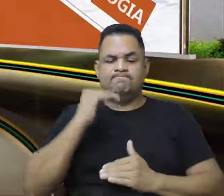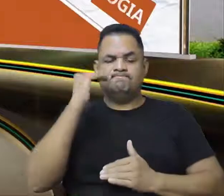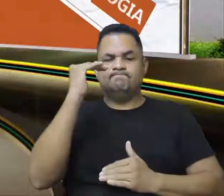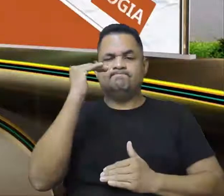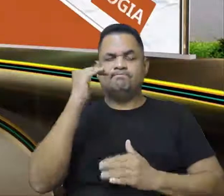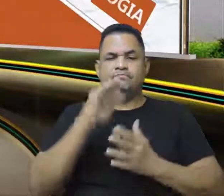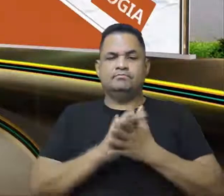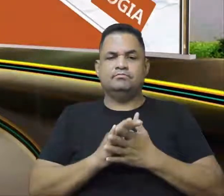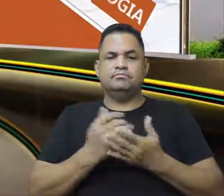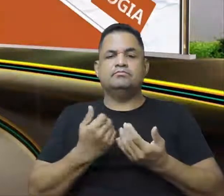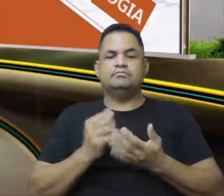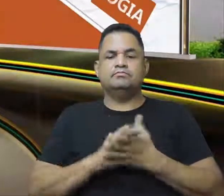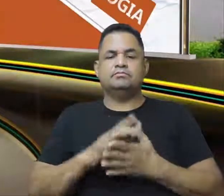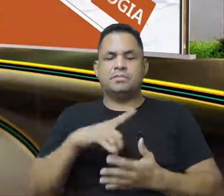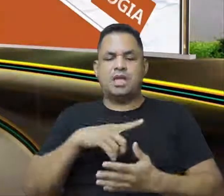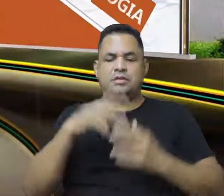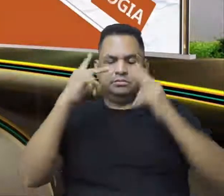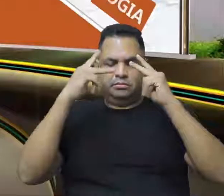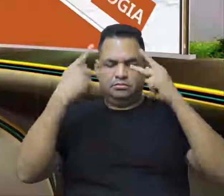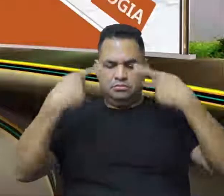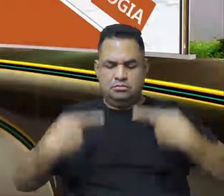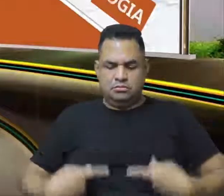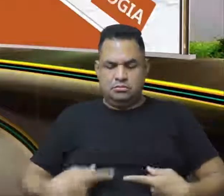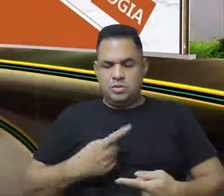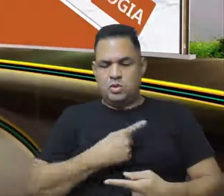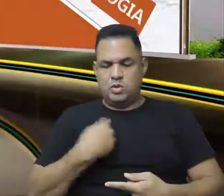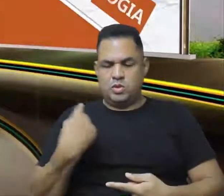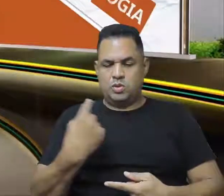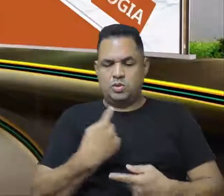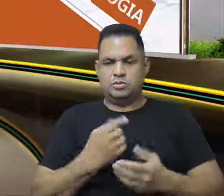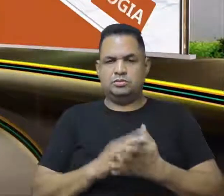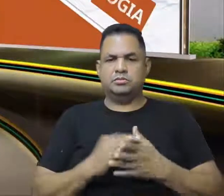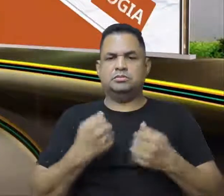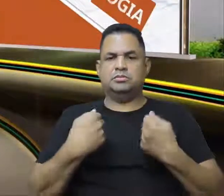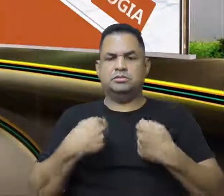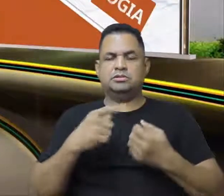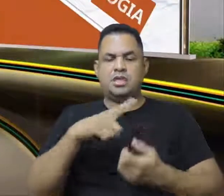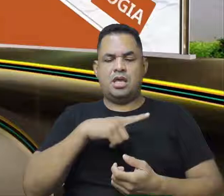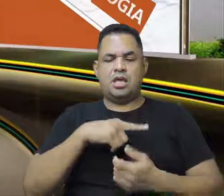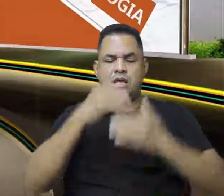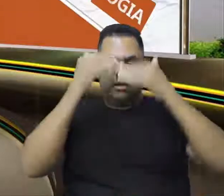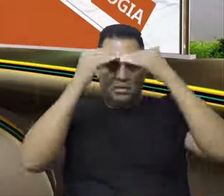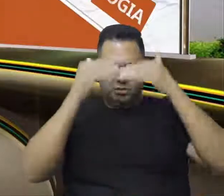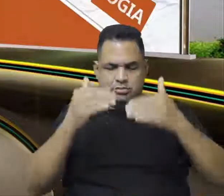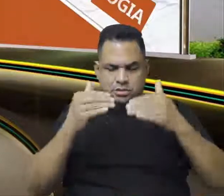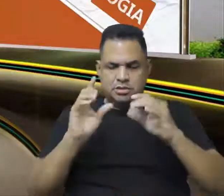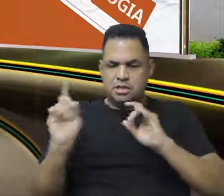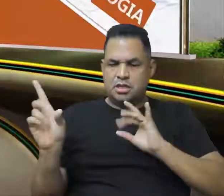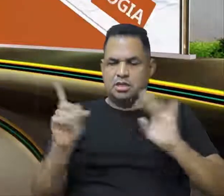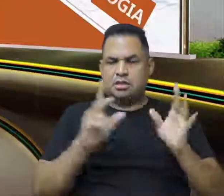tem seres humanos aqui e que nós devemos nos respeitar, não é verdade? Então, é